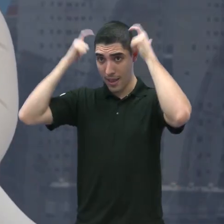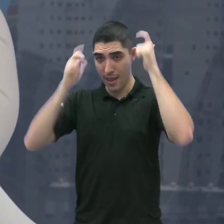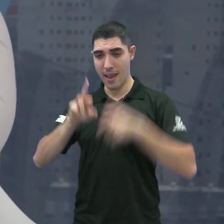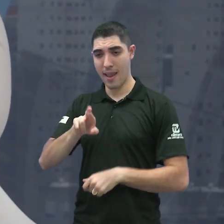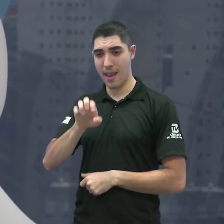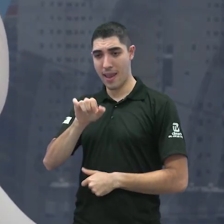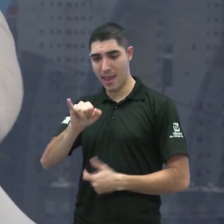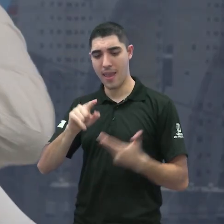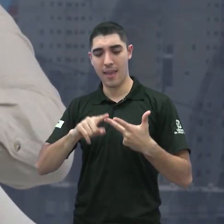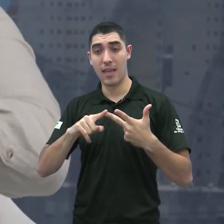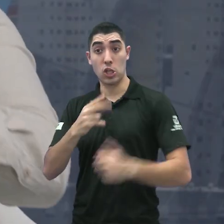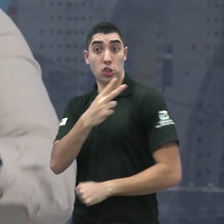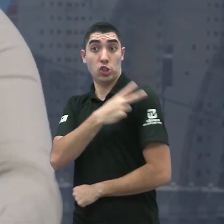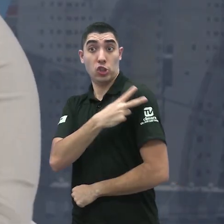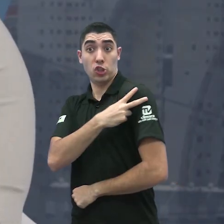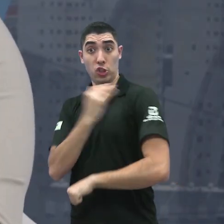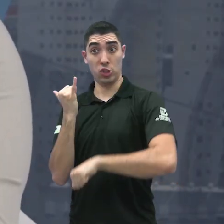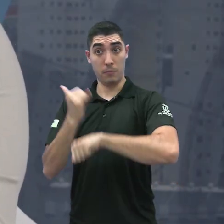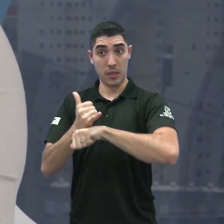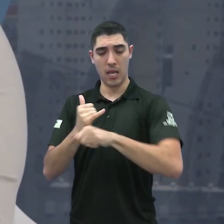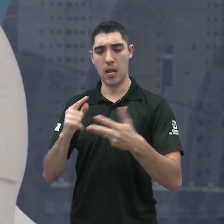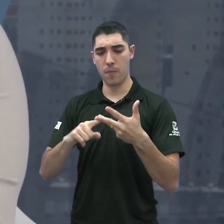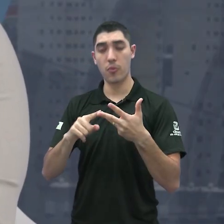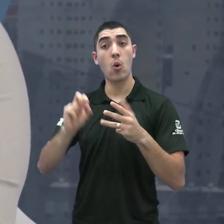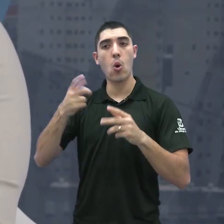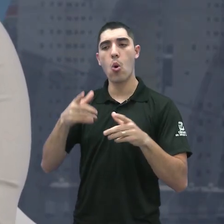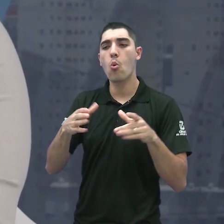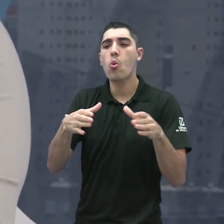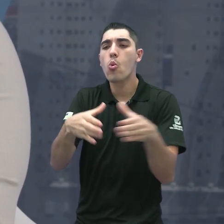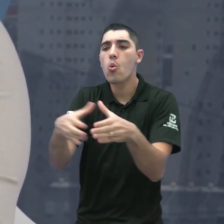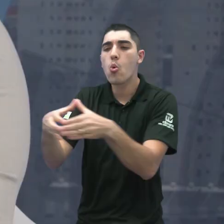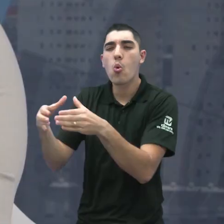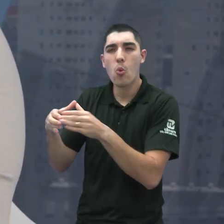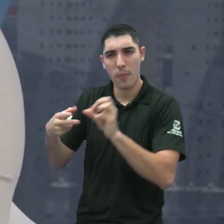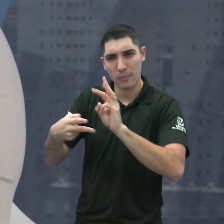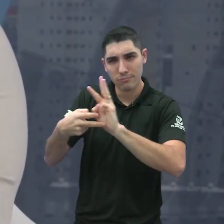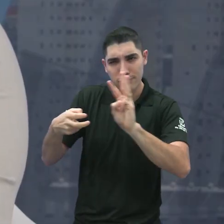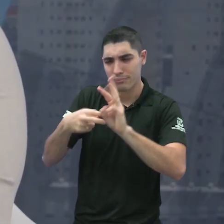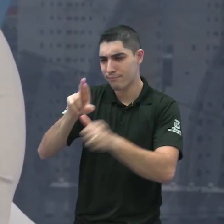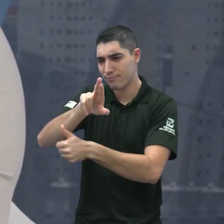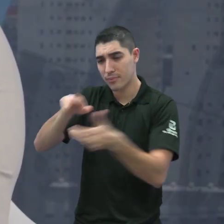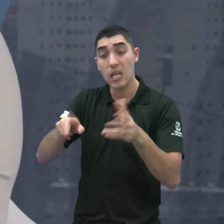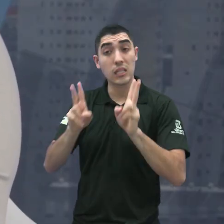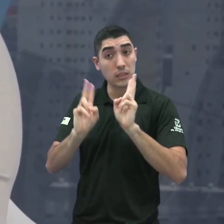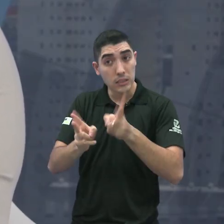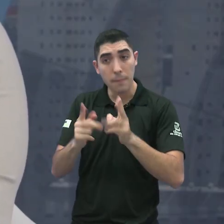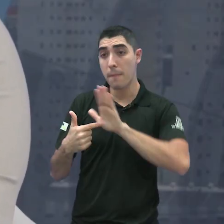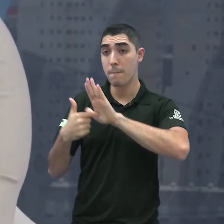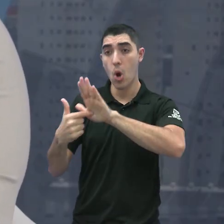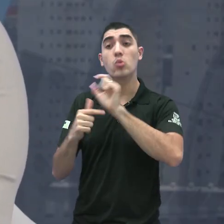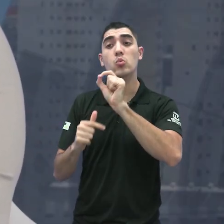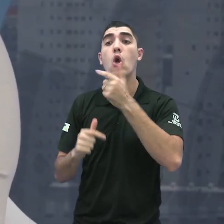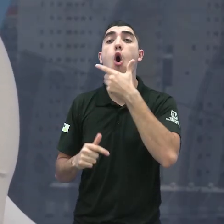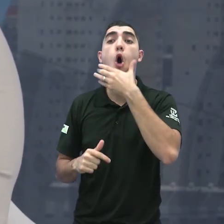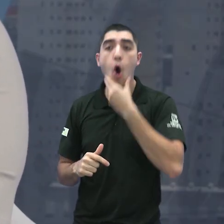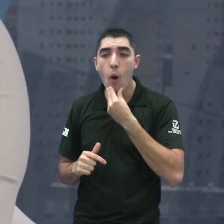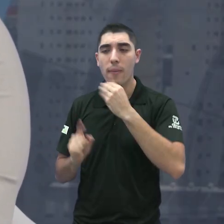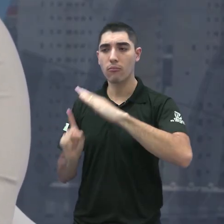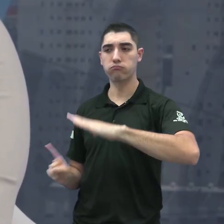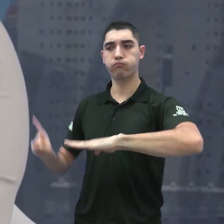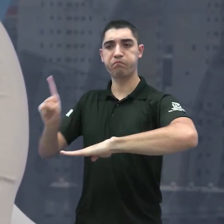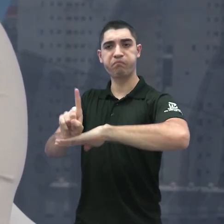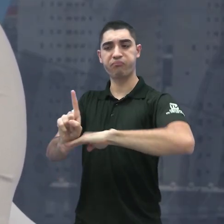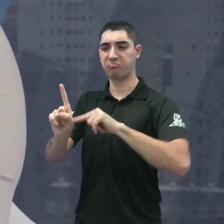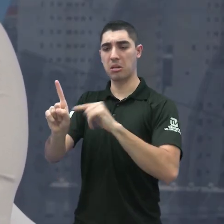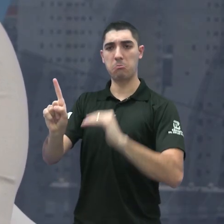mesmo tribos locais, sempre há uma hegemonia do padrão masculino predominante, né? É